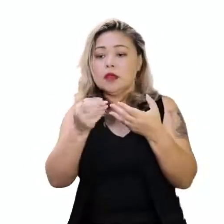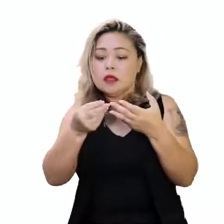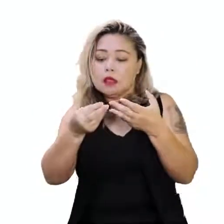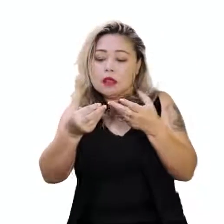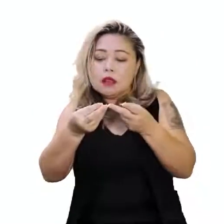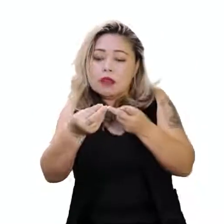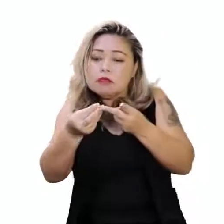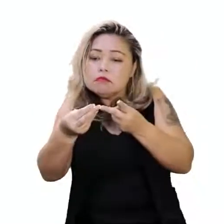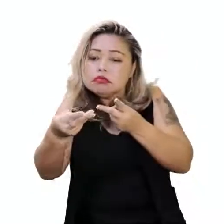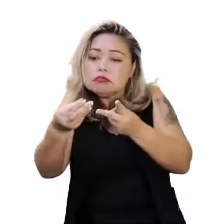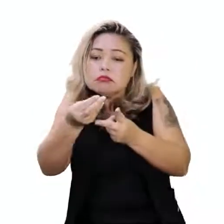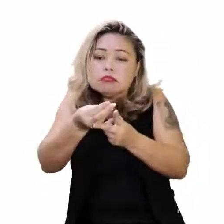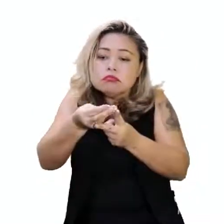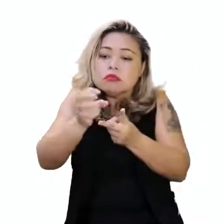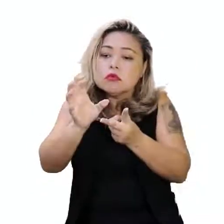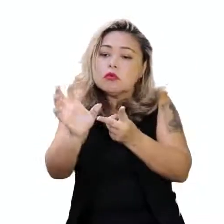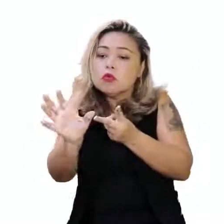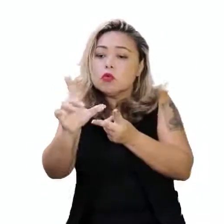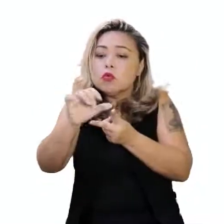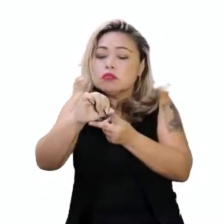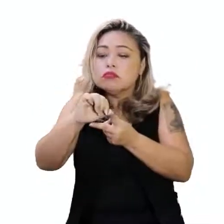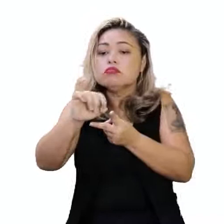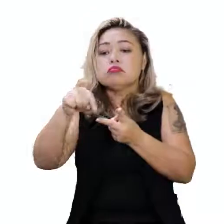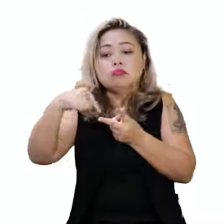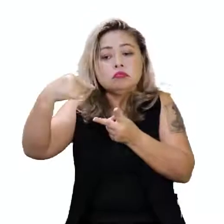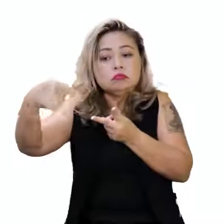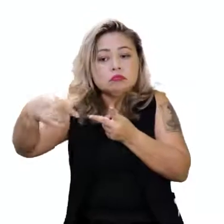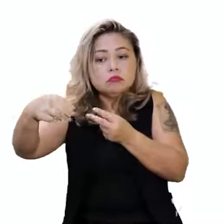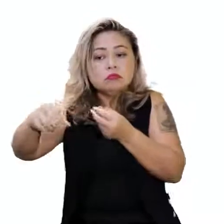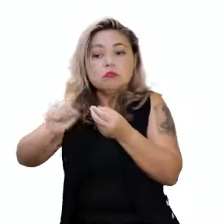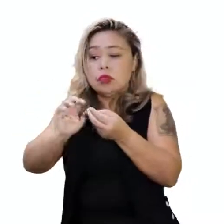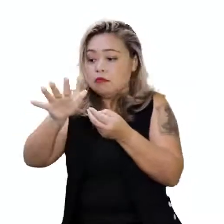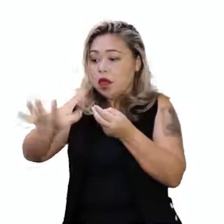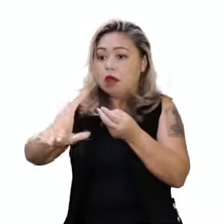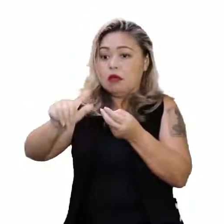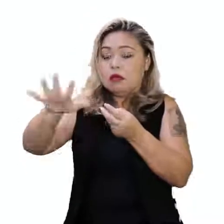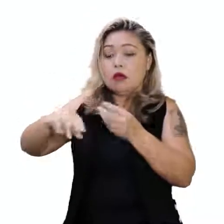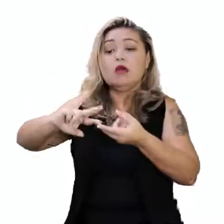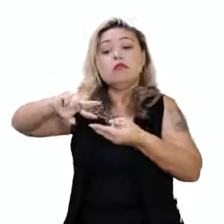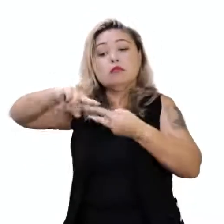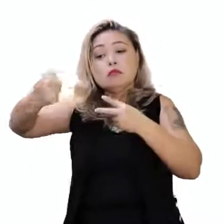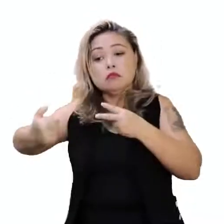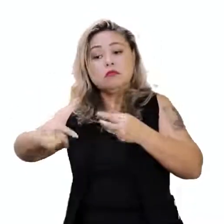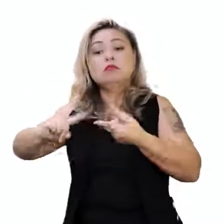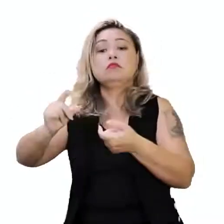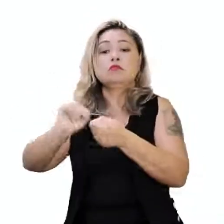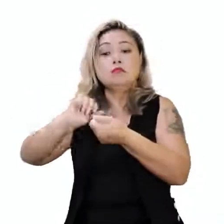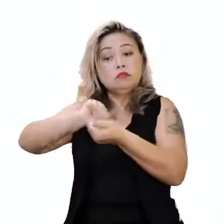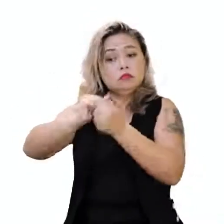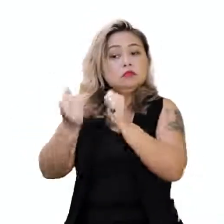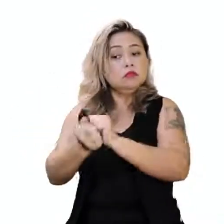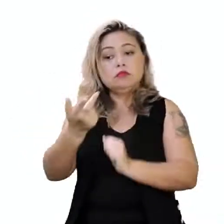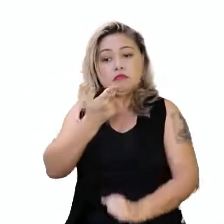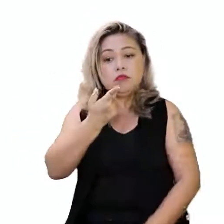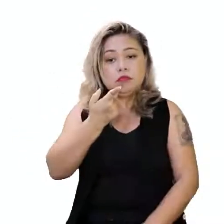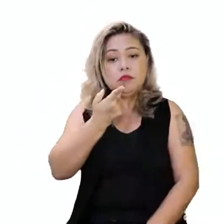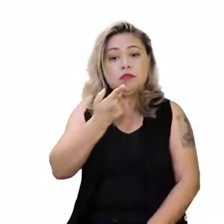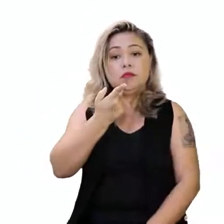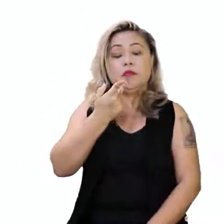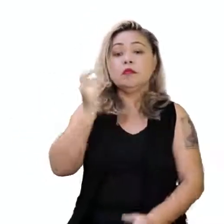em grupos que permaneçam isolados, essas populações podem vir a acumular alterações genéticas, eu acabei de falar sobre